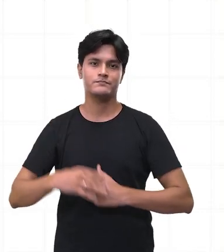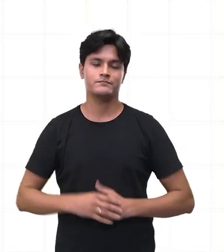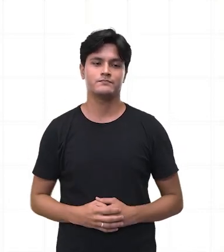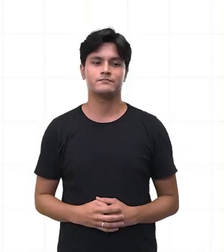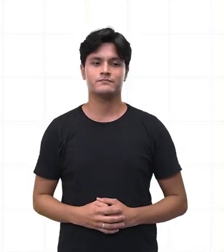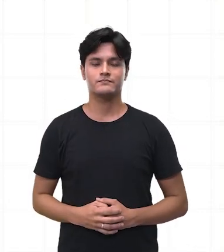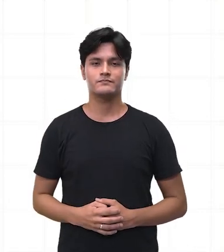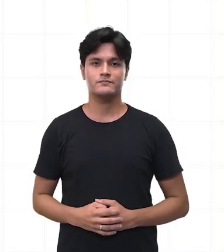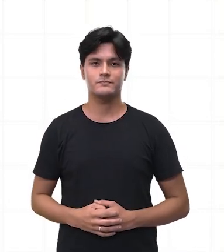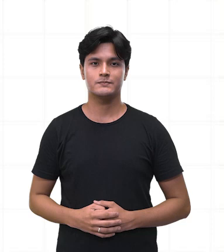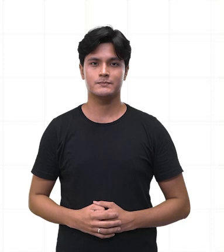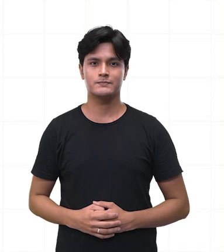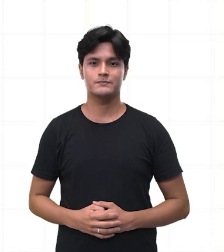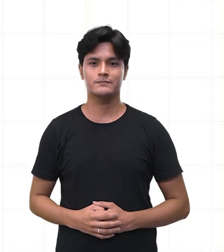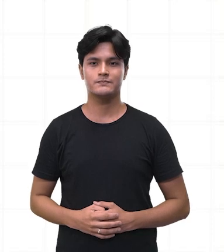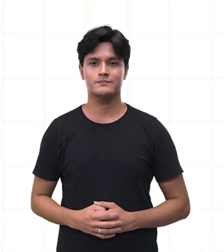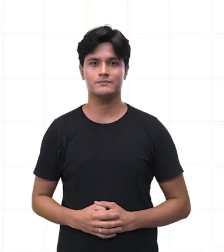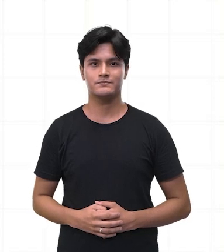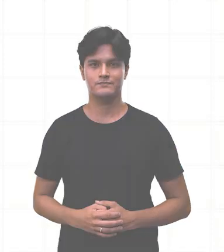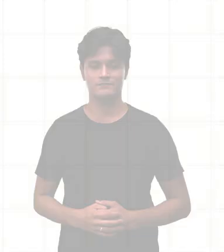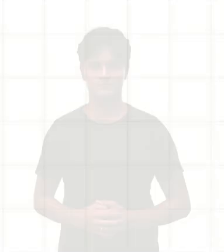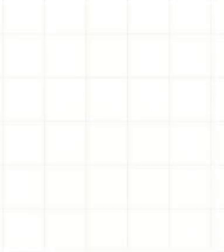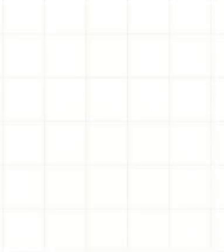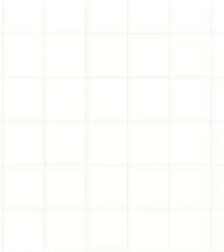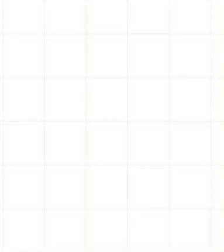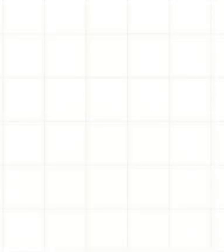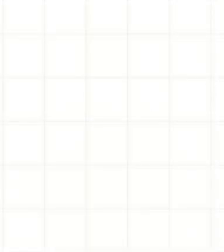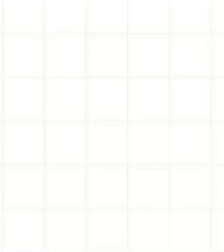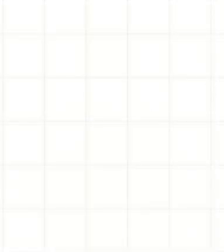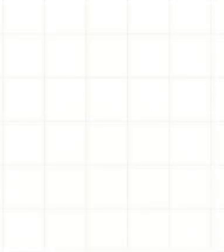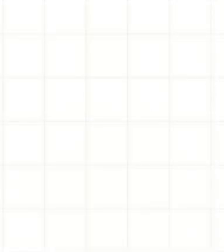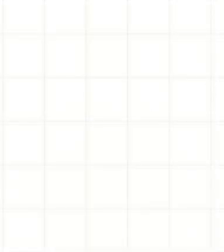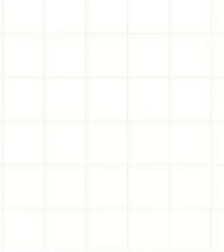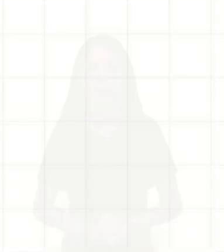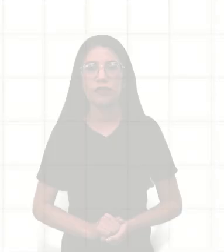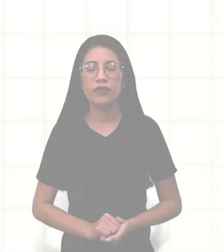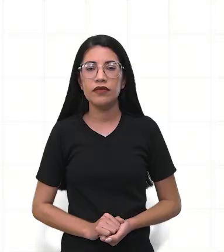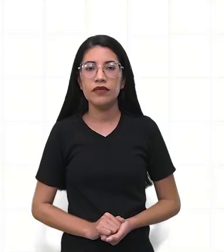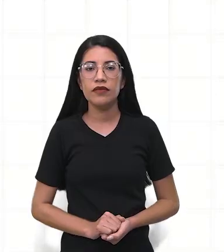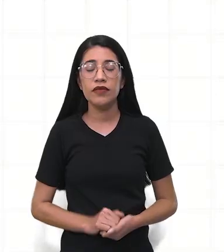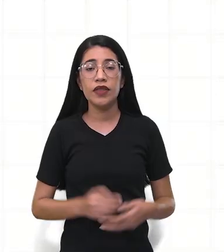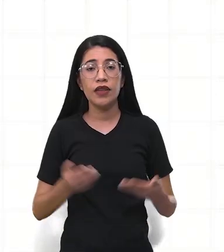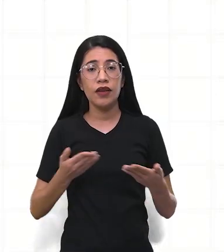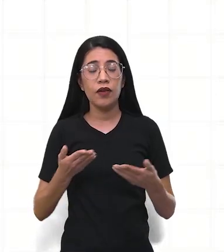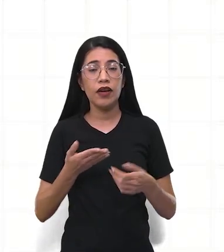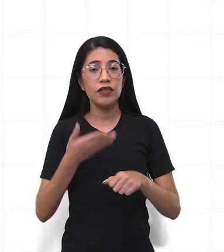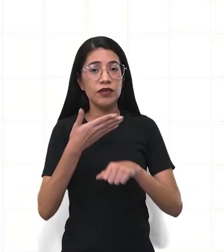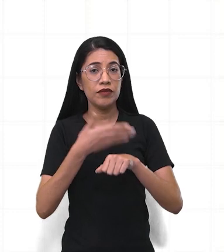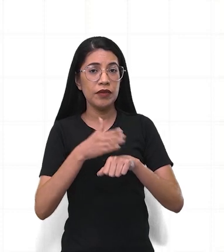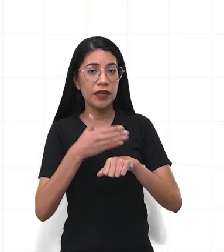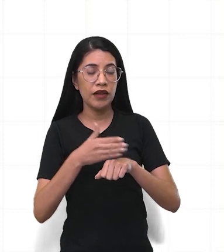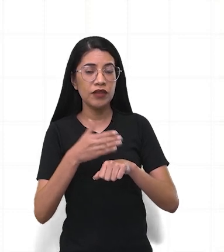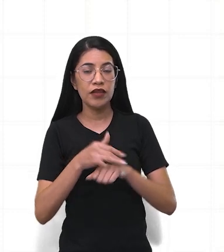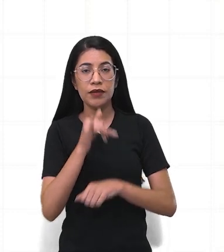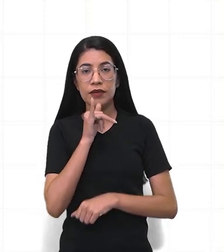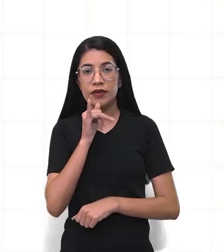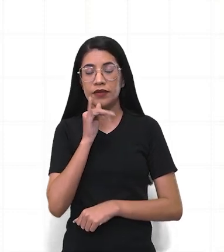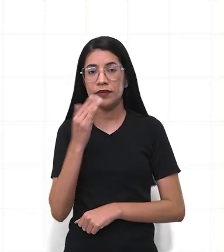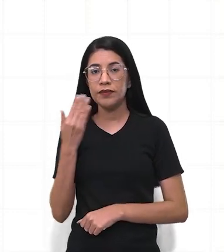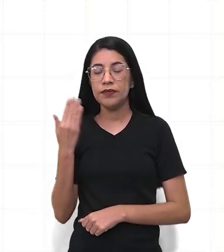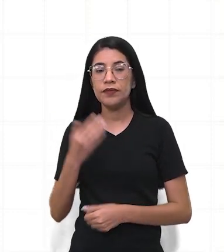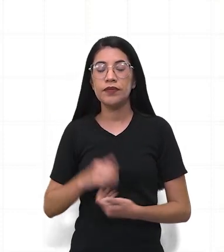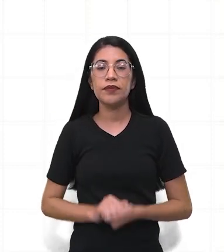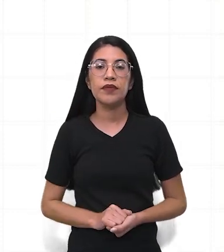0,93, tá? Conforme nós já conversamos. Vamos fazer alguns exercícios agora? Olha só.